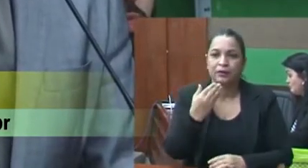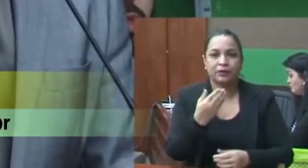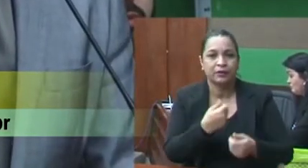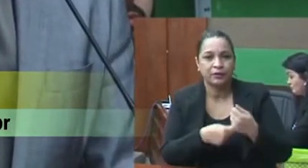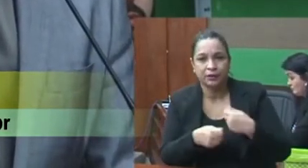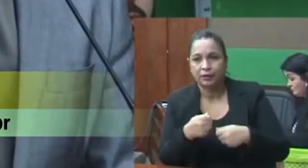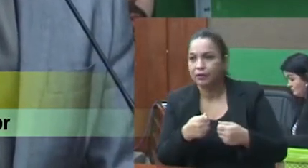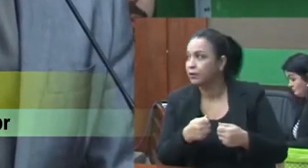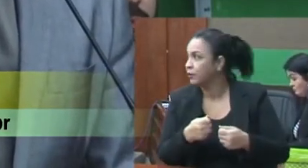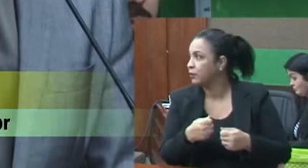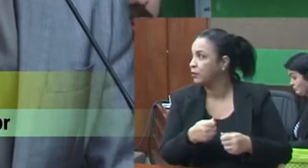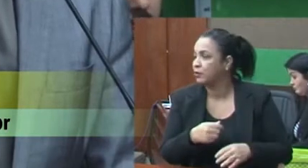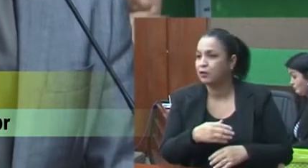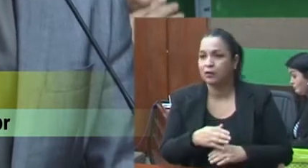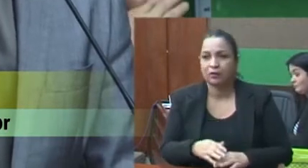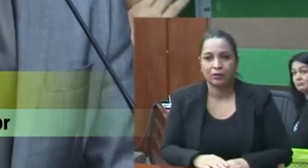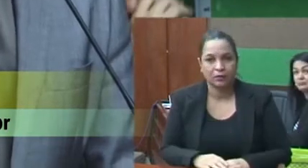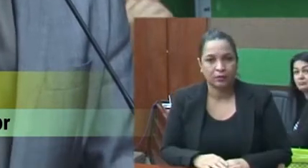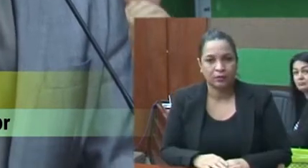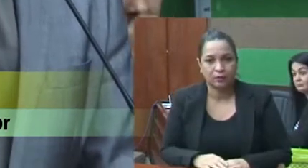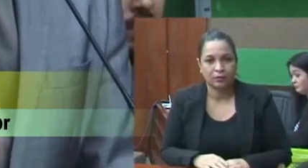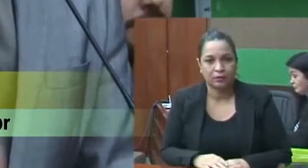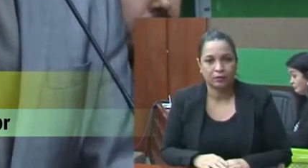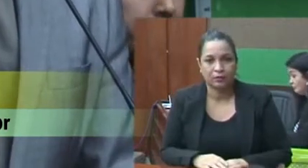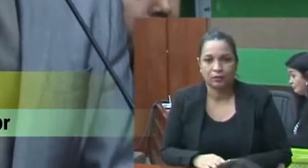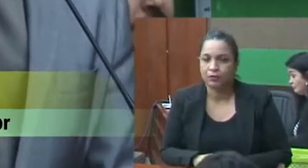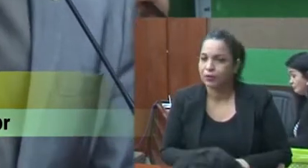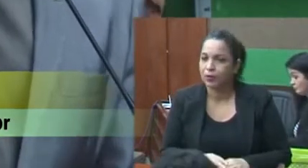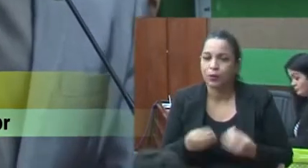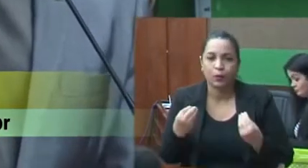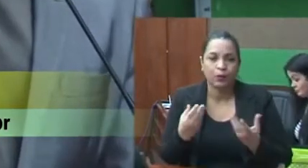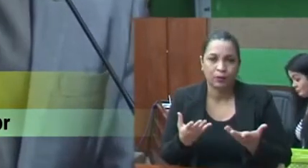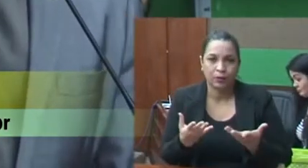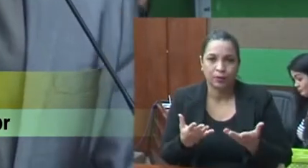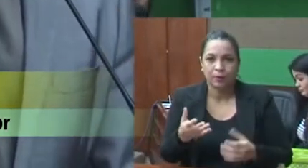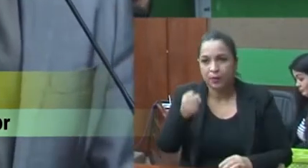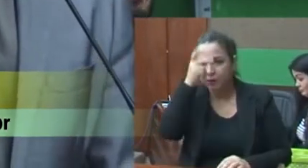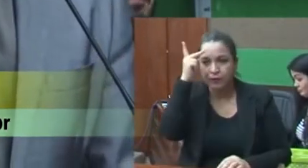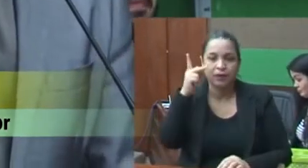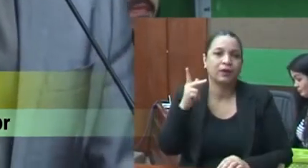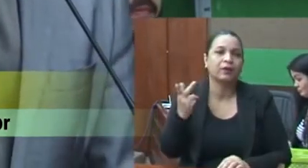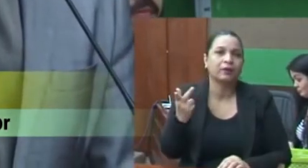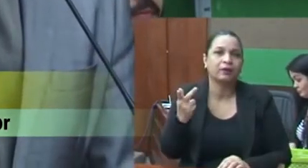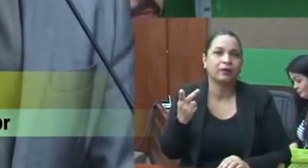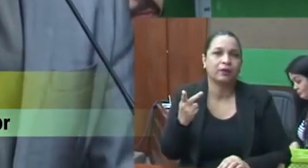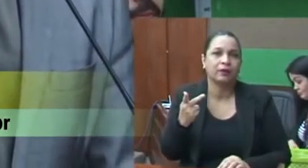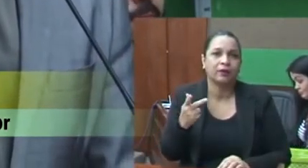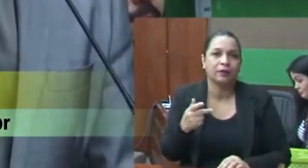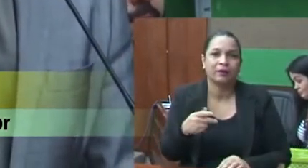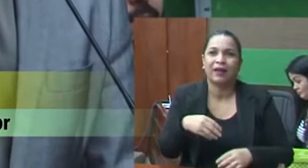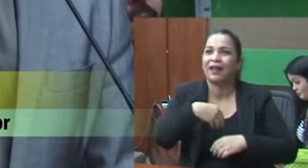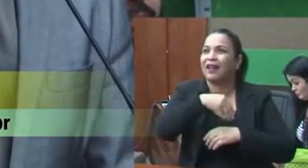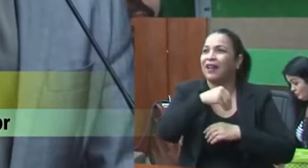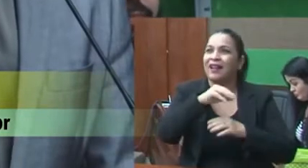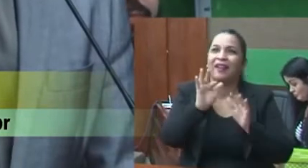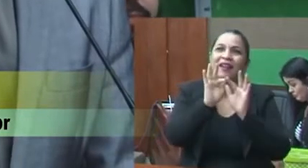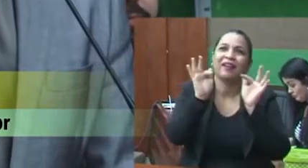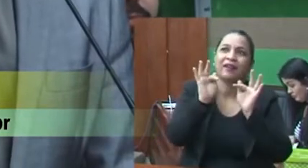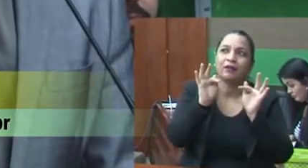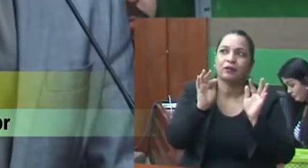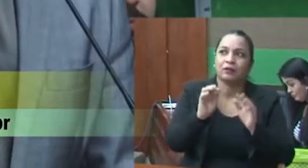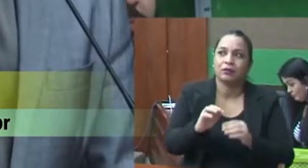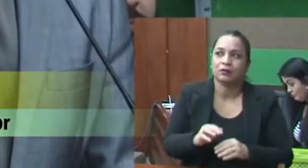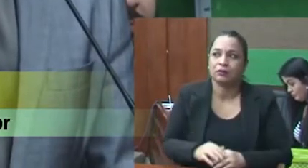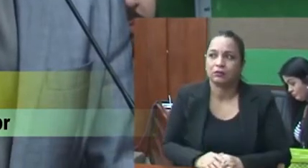administrar o município de Cuiabá e as obras do município. Não adianta o prefeito ficar querendo jogar para a plateia com frases de